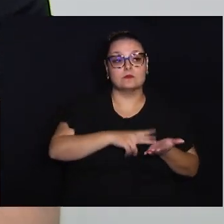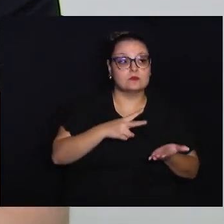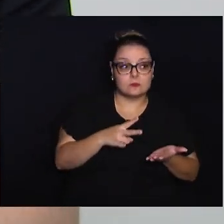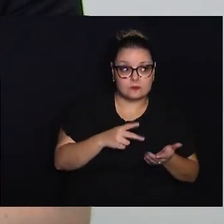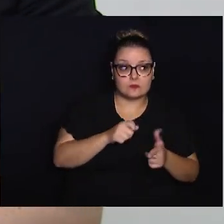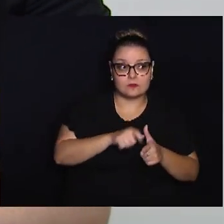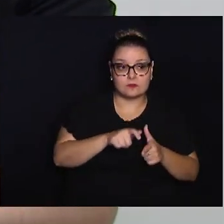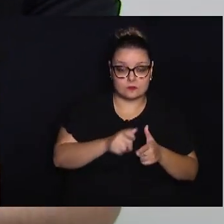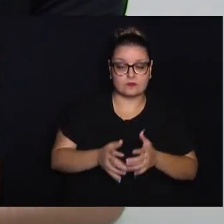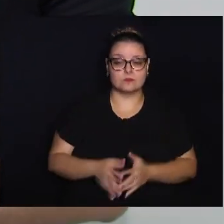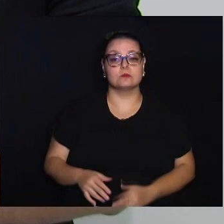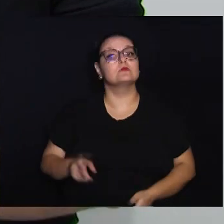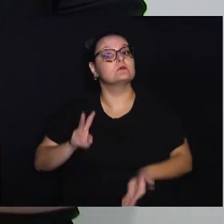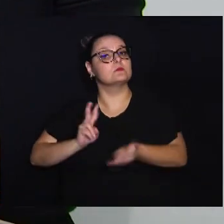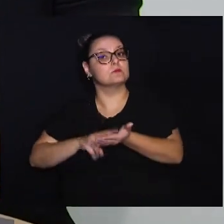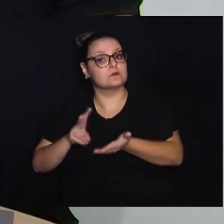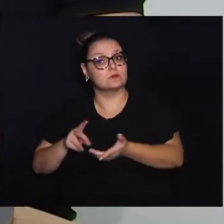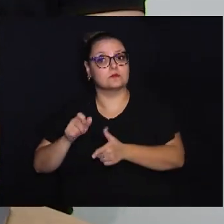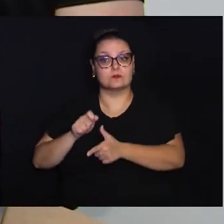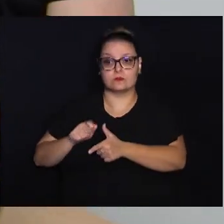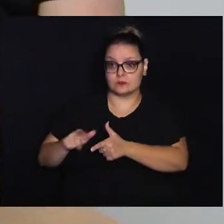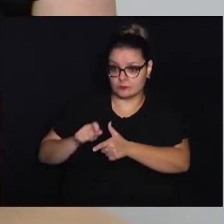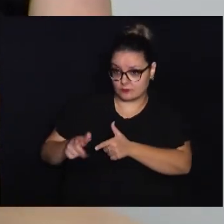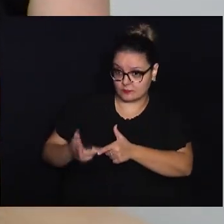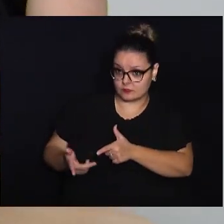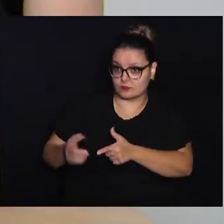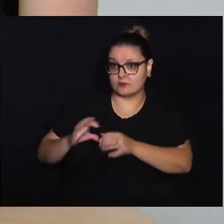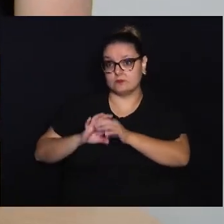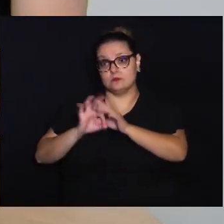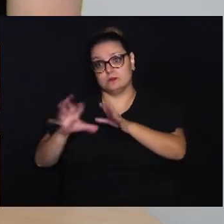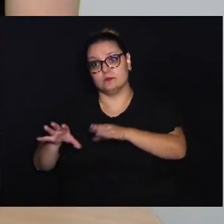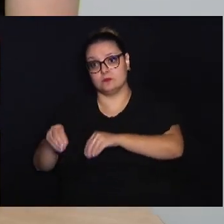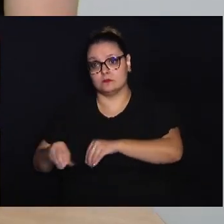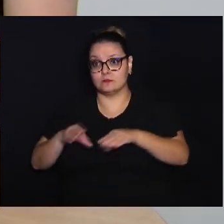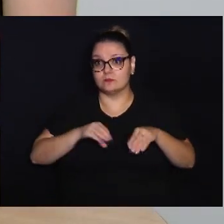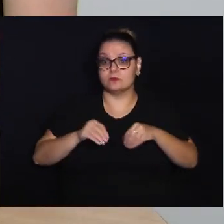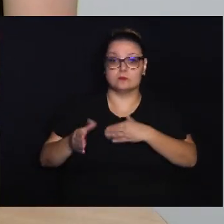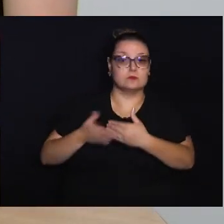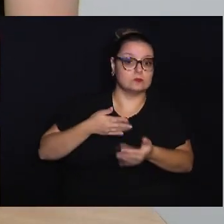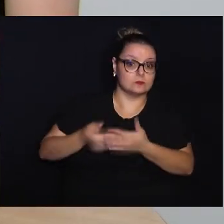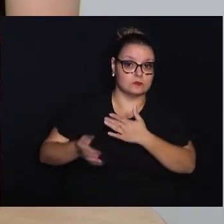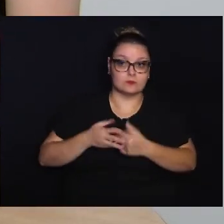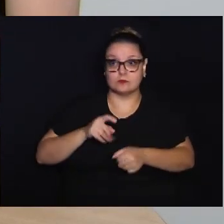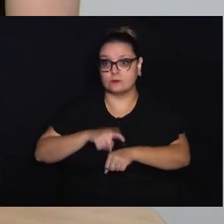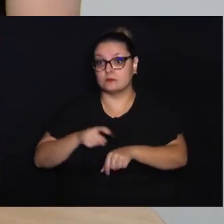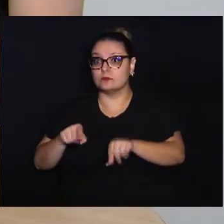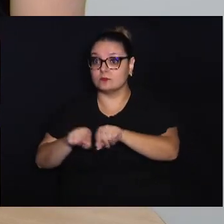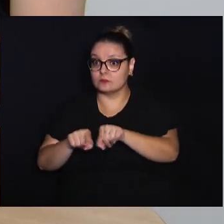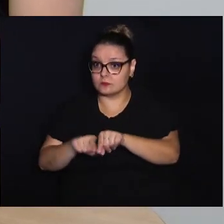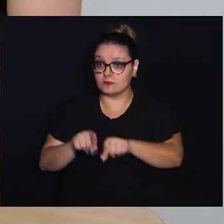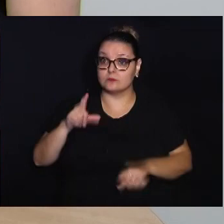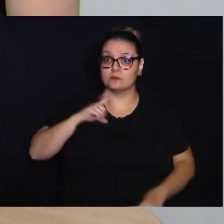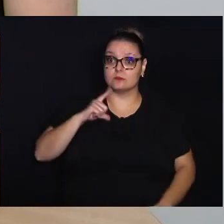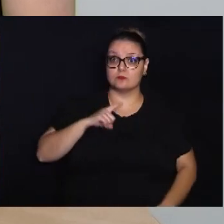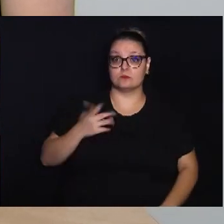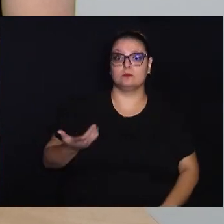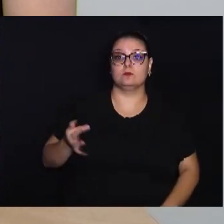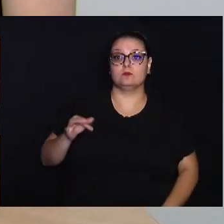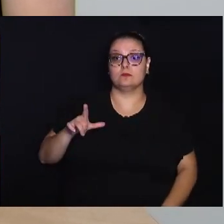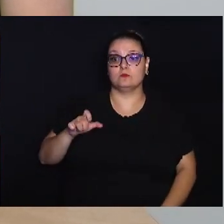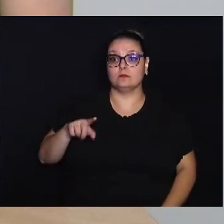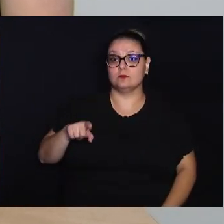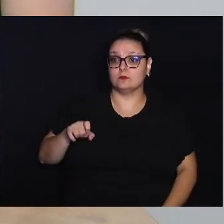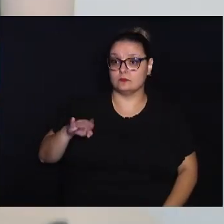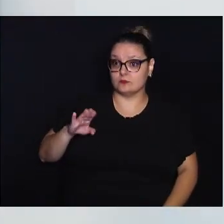são as vantagens do aluguel? As vantagens do aluguel é a disponibilidade para mudança a qualquer momento, é também você ter